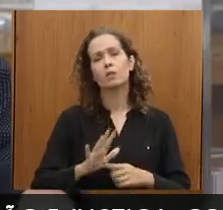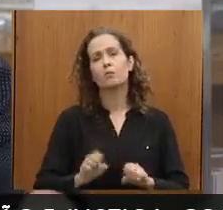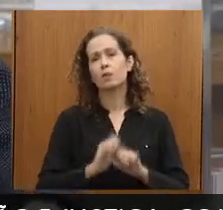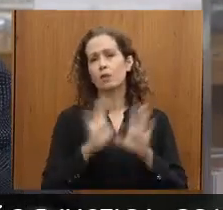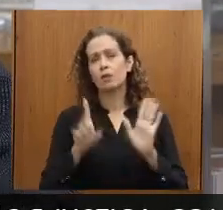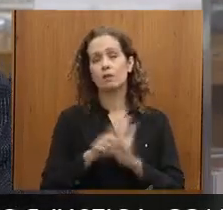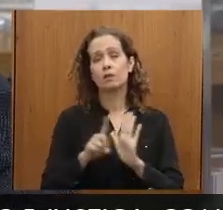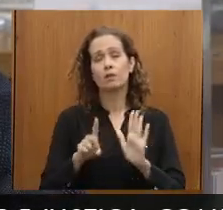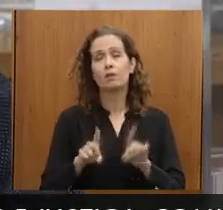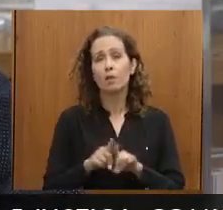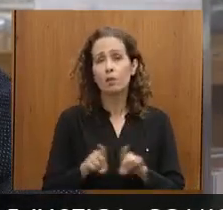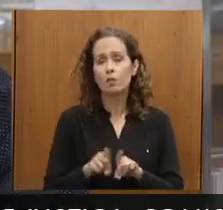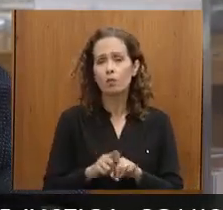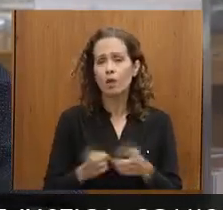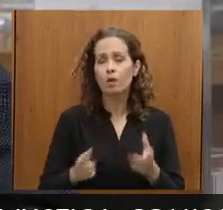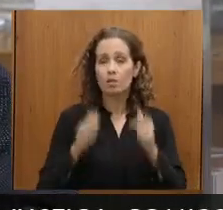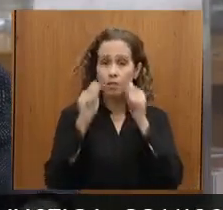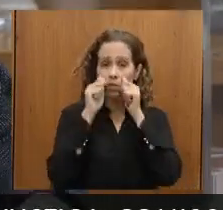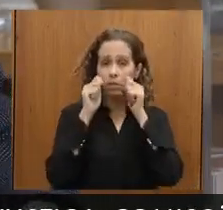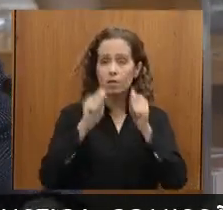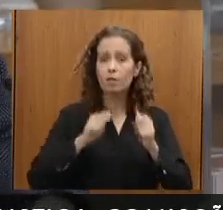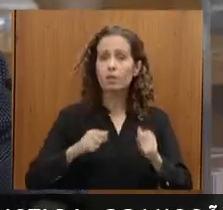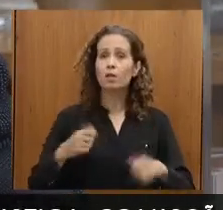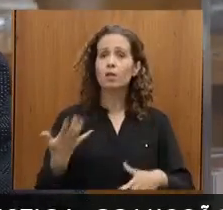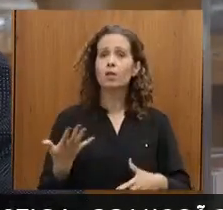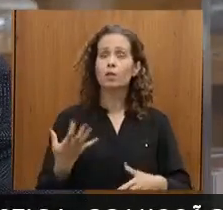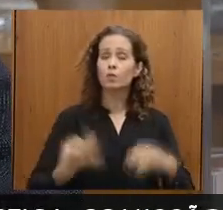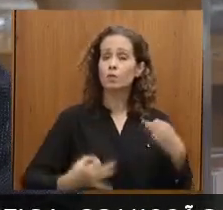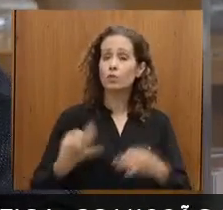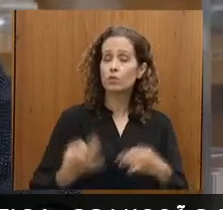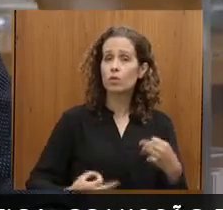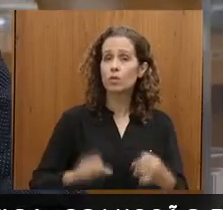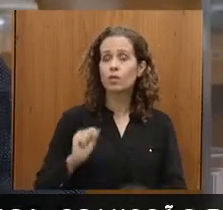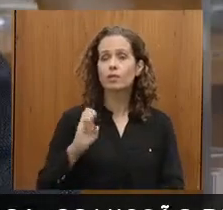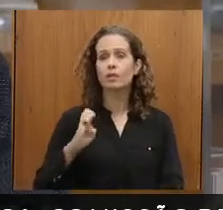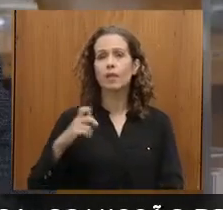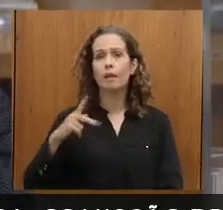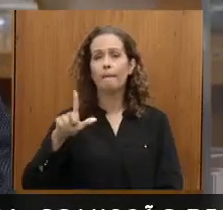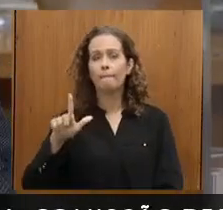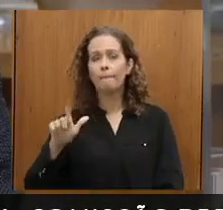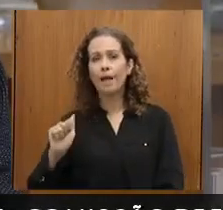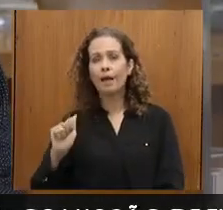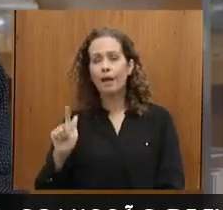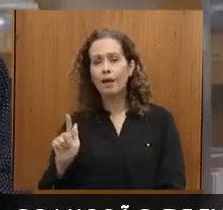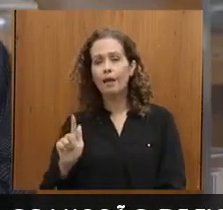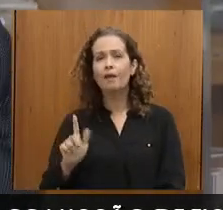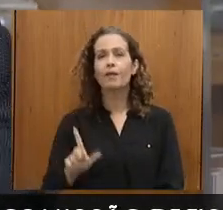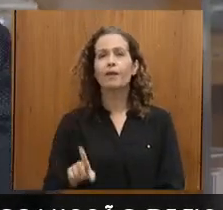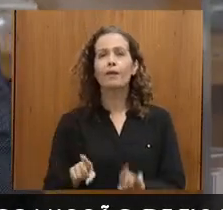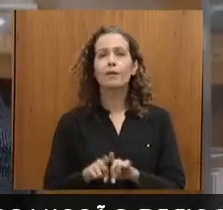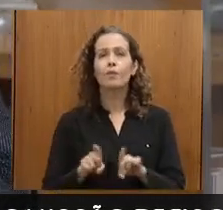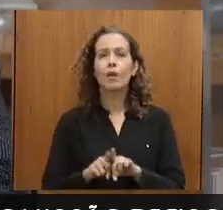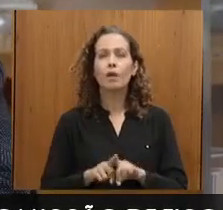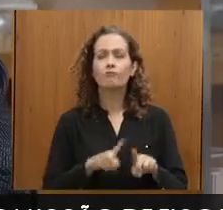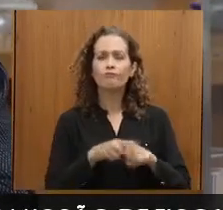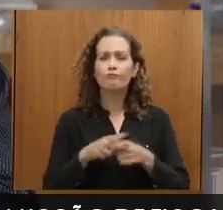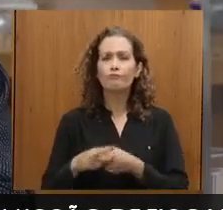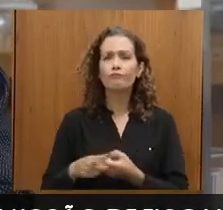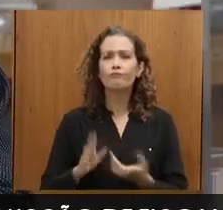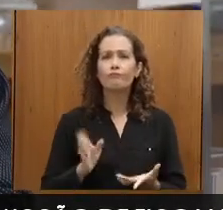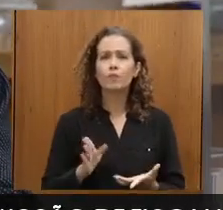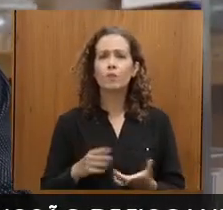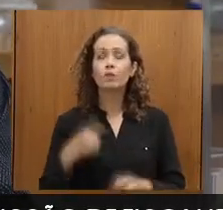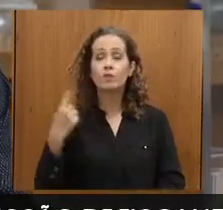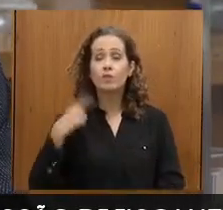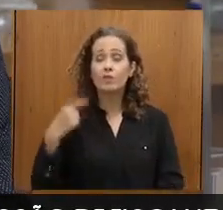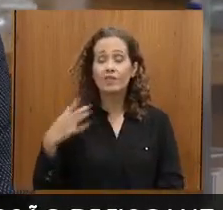Cristiano, o parecer não é só da assessoria jurídica da CEPLAG, não. Na verdade, até me corrigiram aqui. O parecer iniciado é a consultoria jurídica da